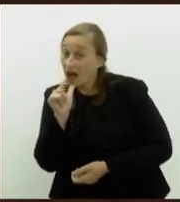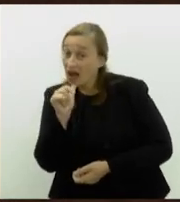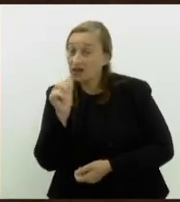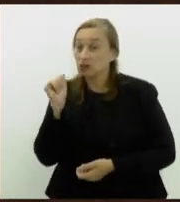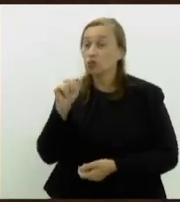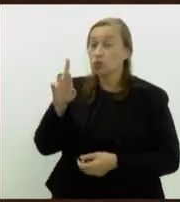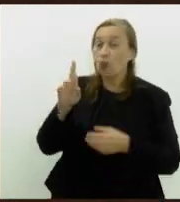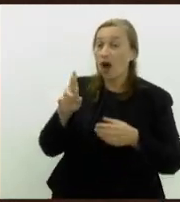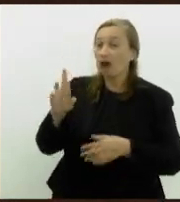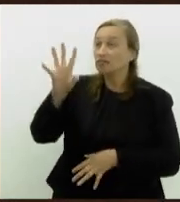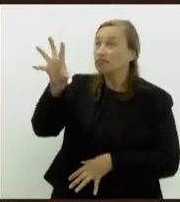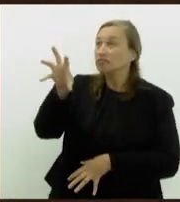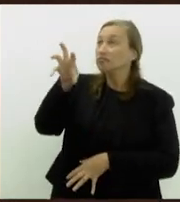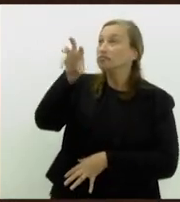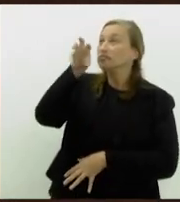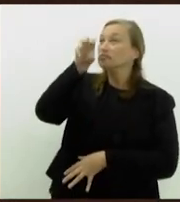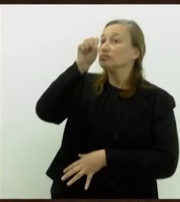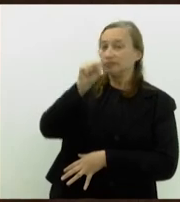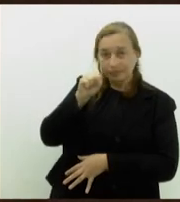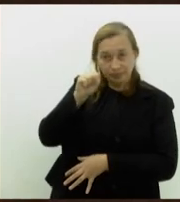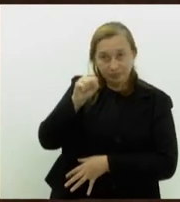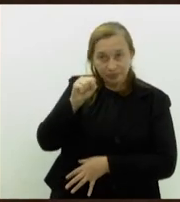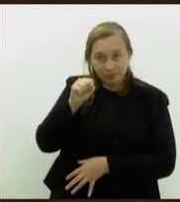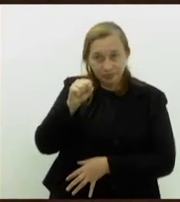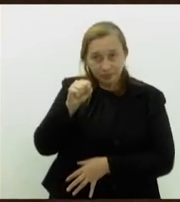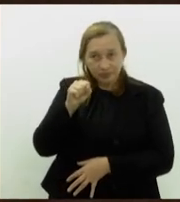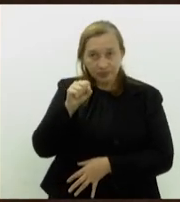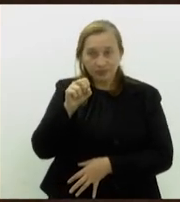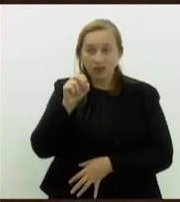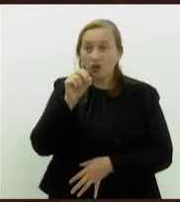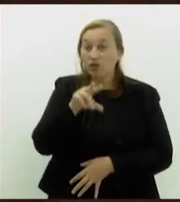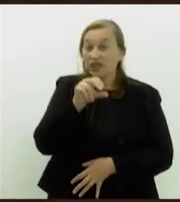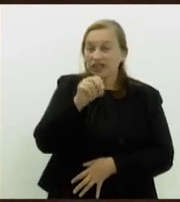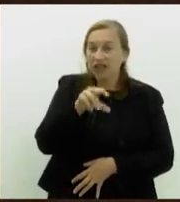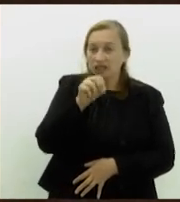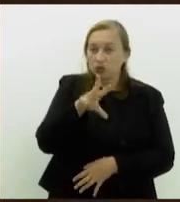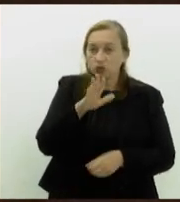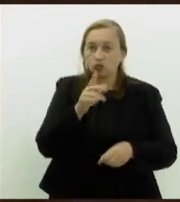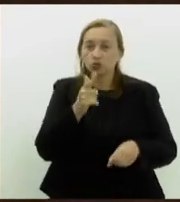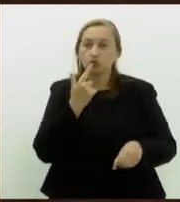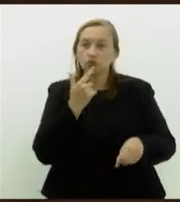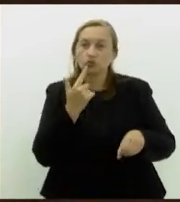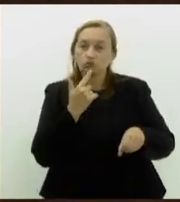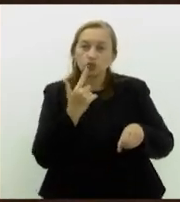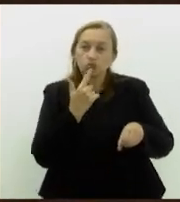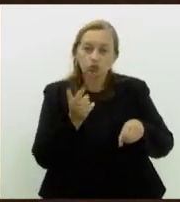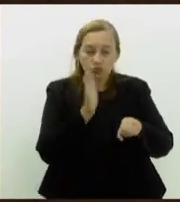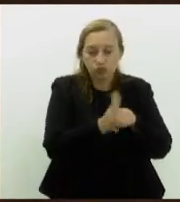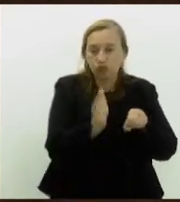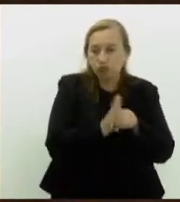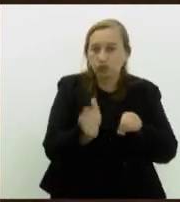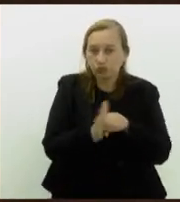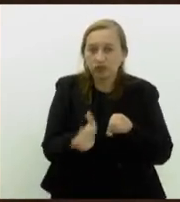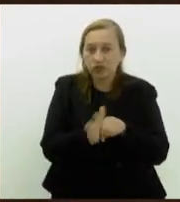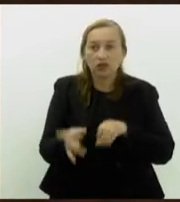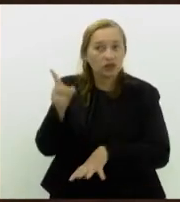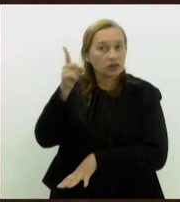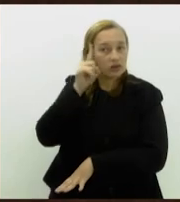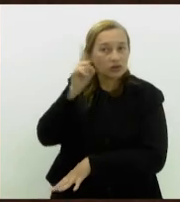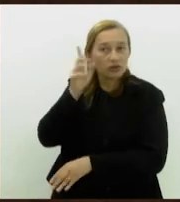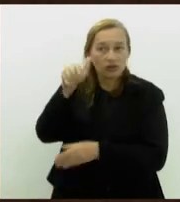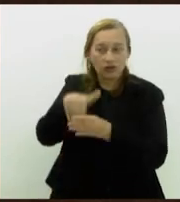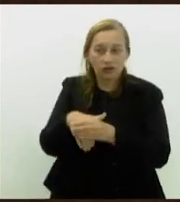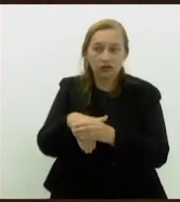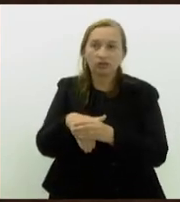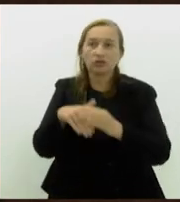que a gente respira, na dose diária de veneno, no tomate de cada dia. Então, votamos favoráveis,